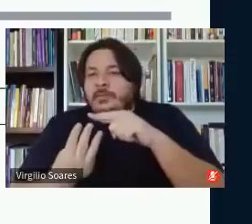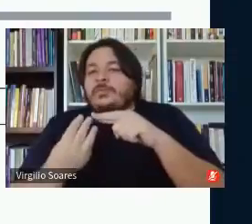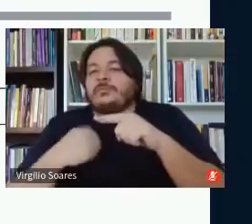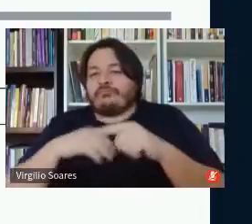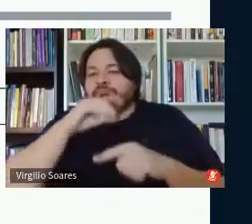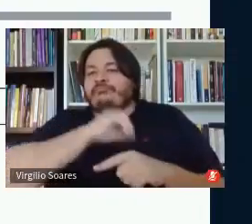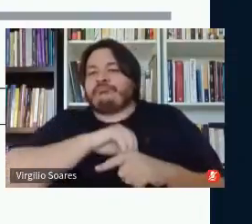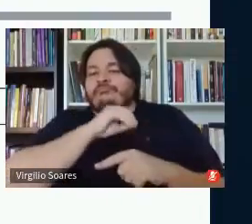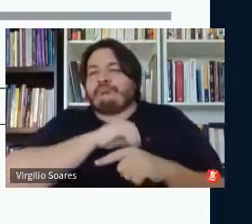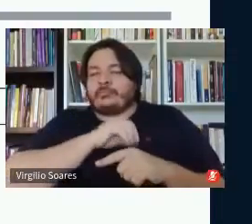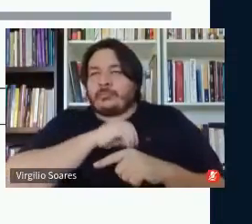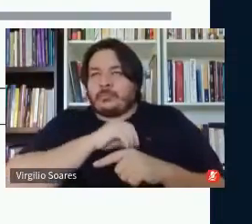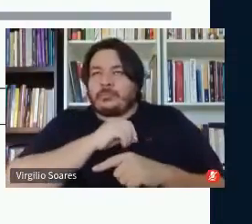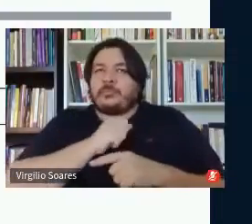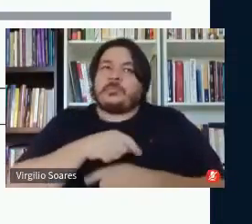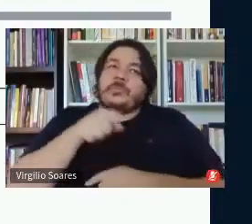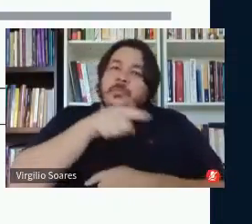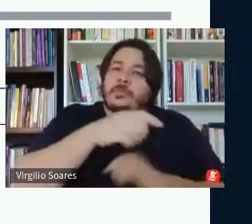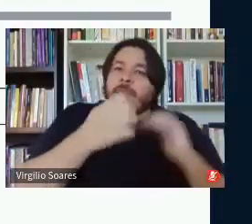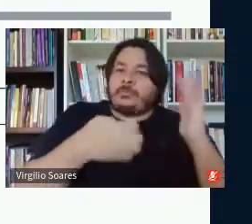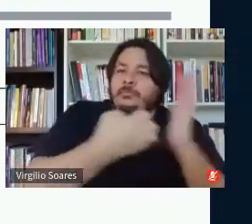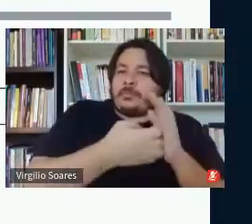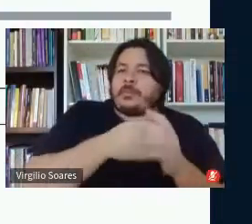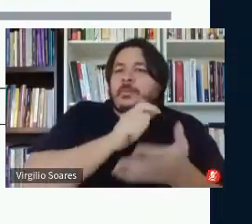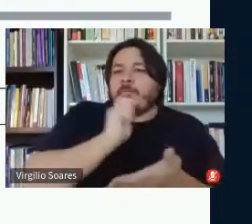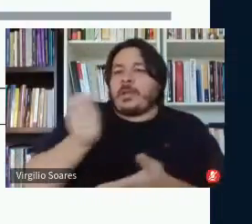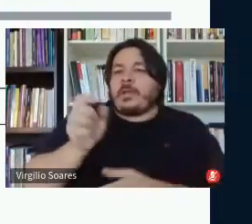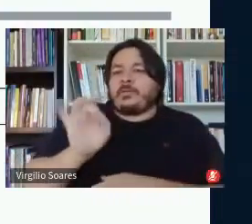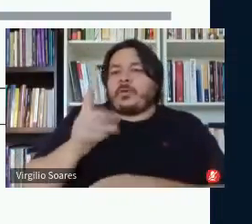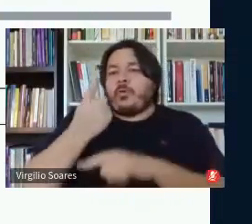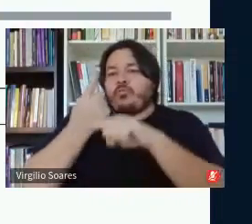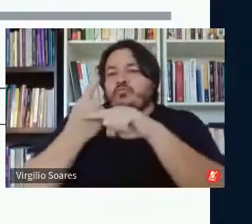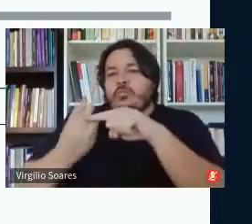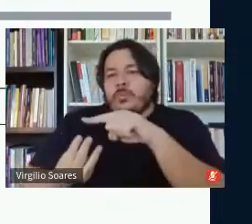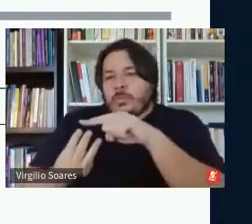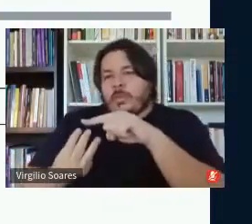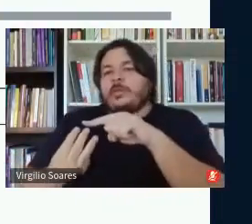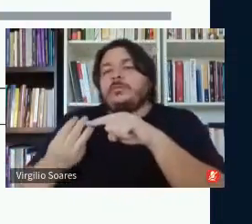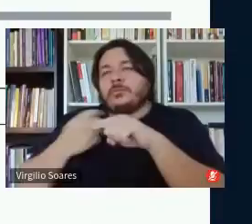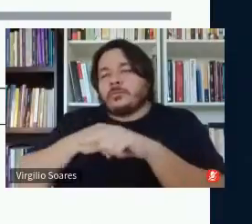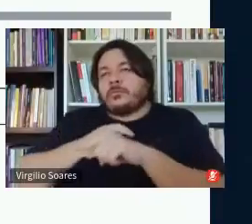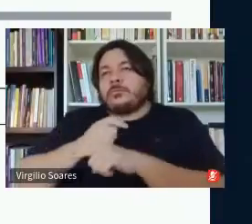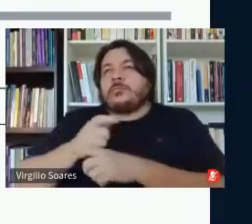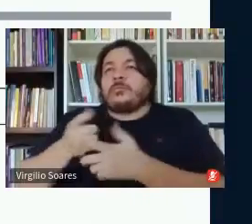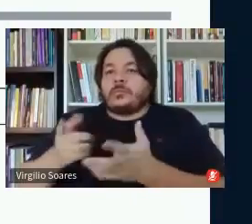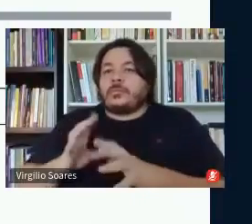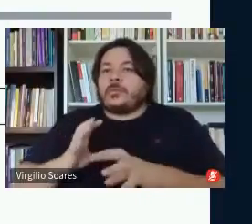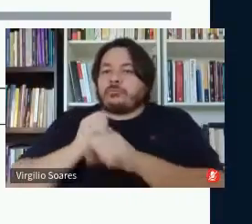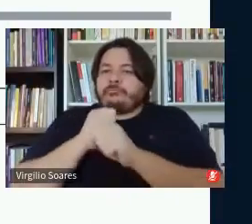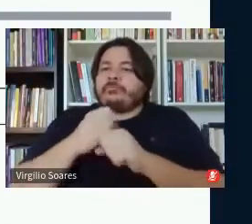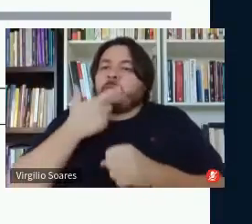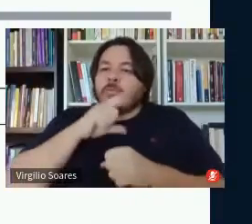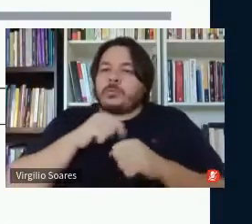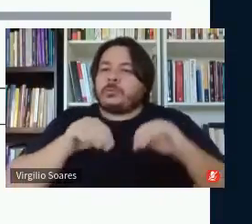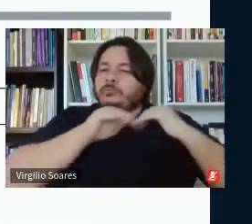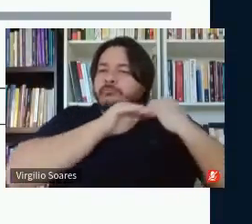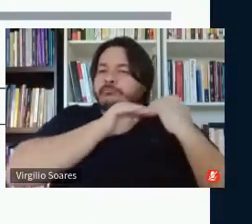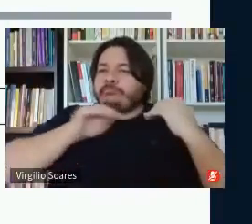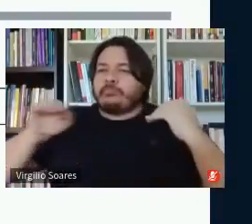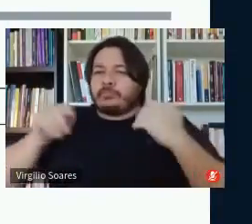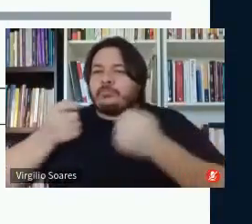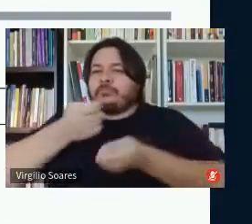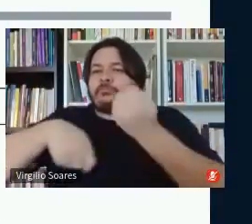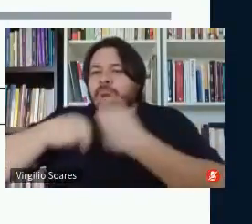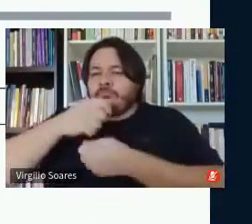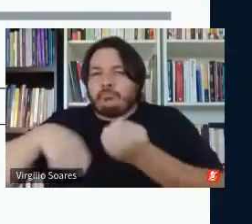Então, a empresa só arcaria com 1/3 desse pagamento nessas situações, o que deu estabilidade econômica para as famílias portuguesas